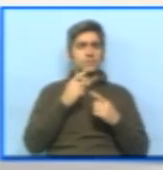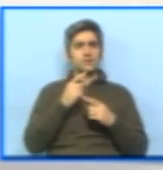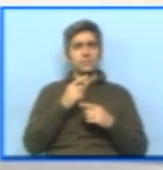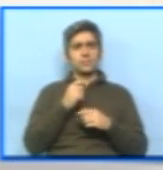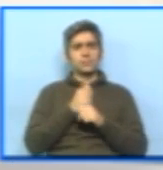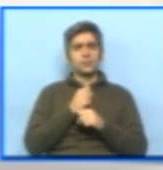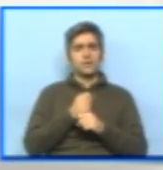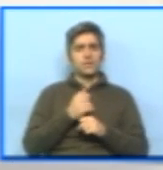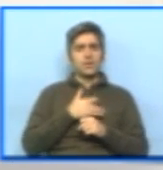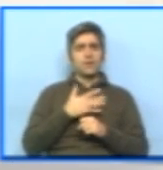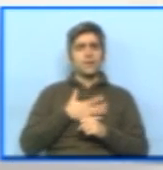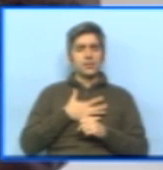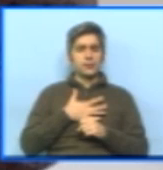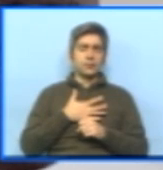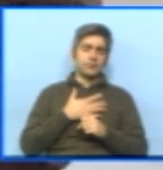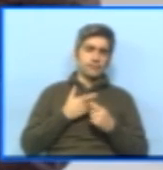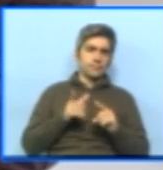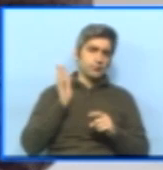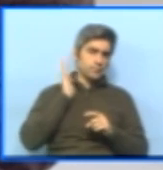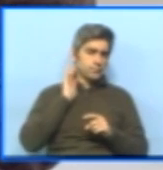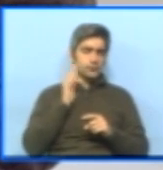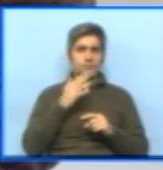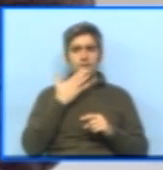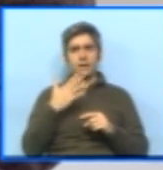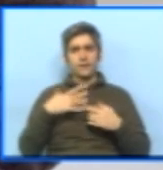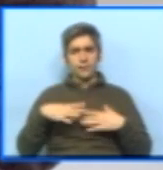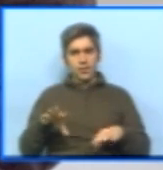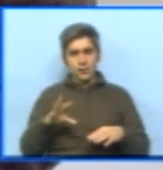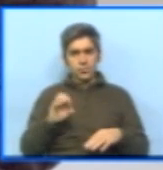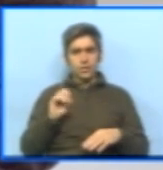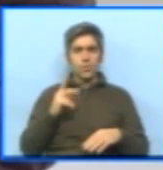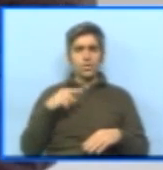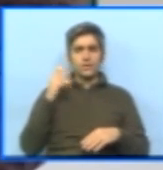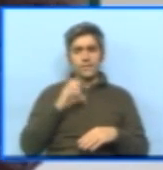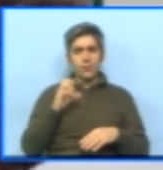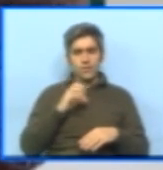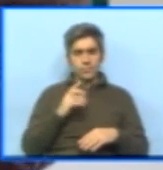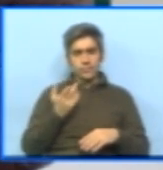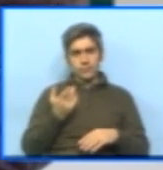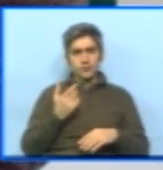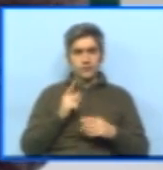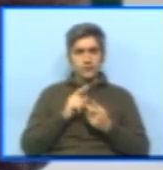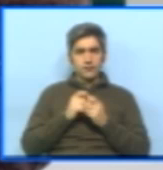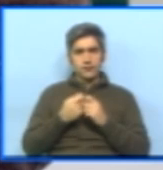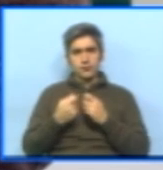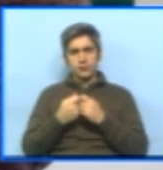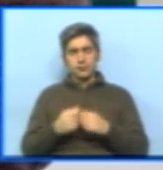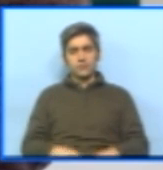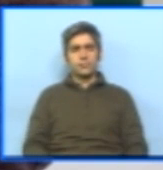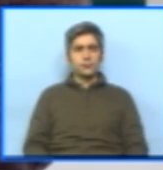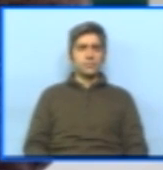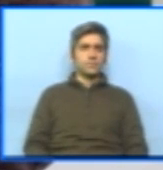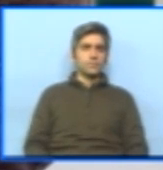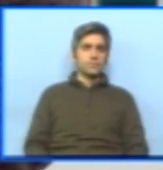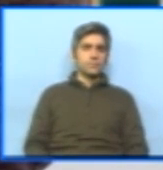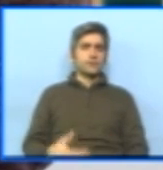são particulares têm que tirar férias, têm que ter uma outra dinâmica e por isso às vezes tem que se adaptar a isso mesmo. É de facto